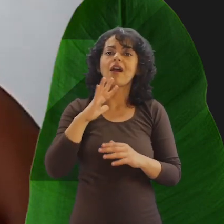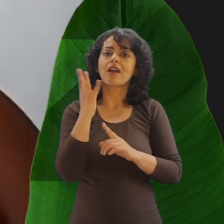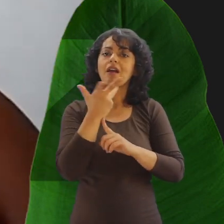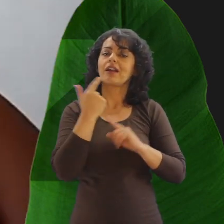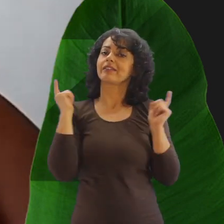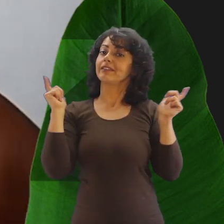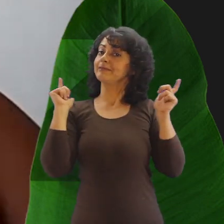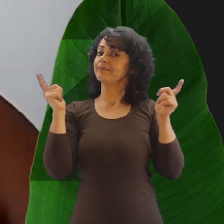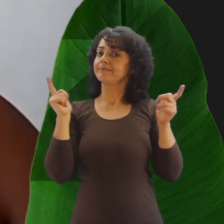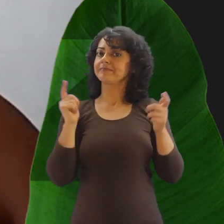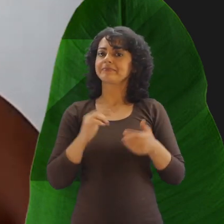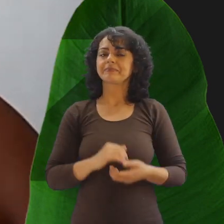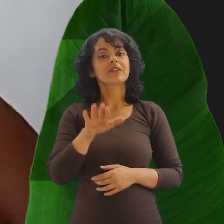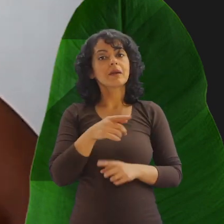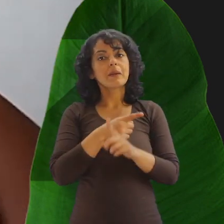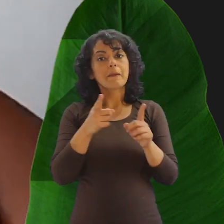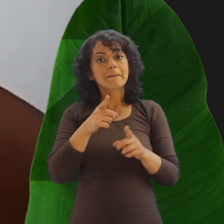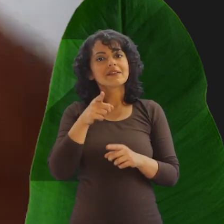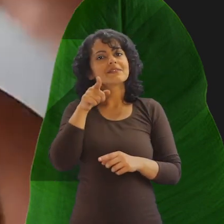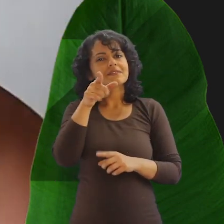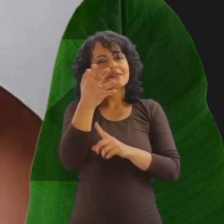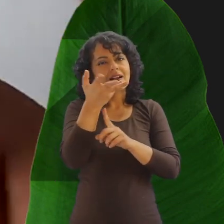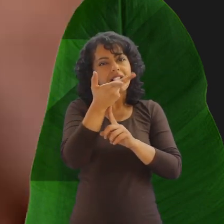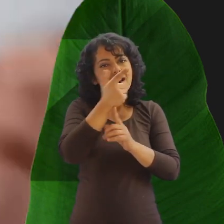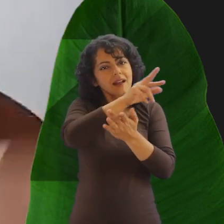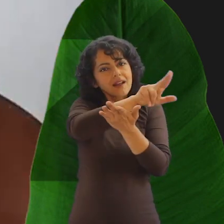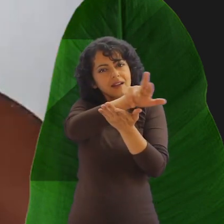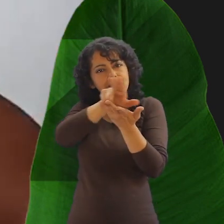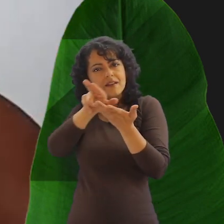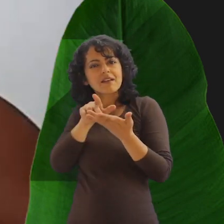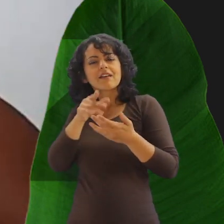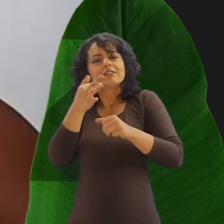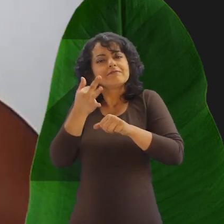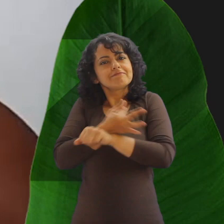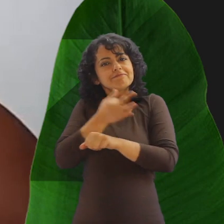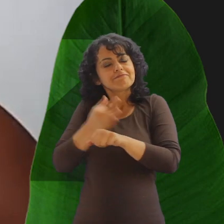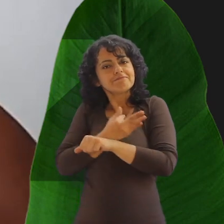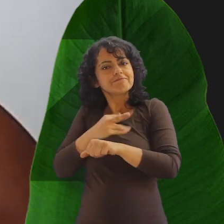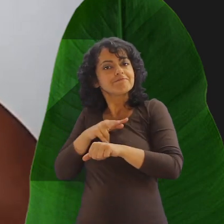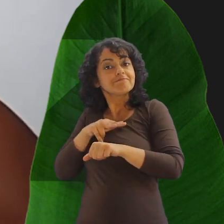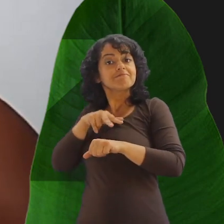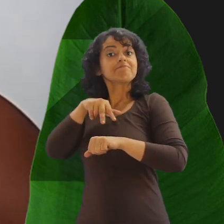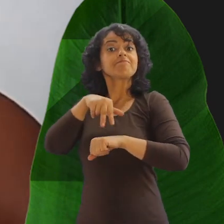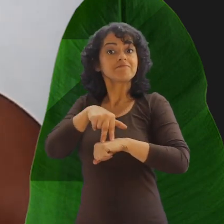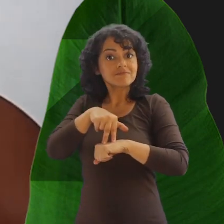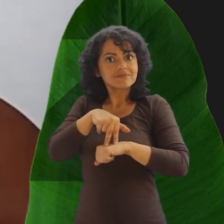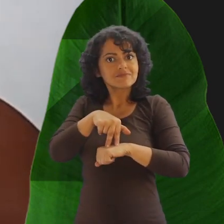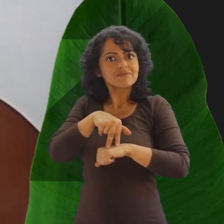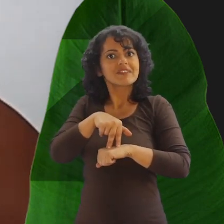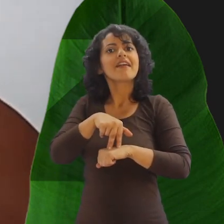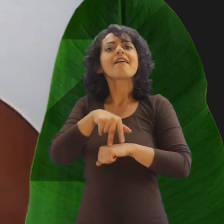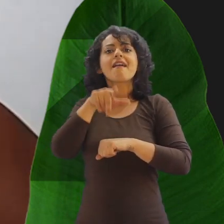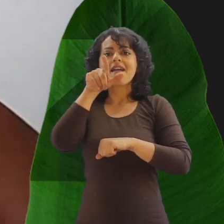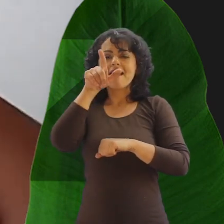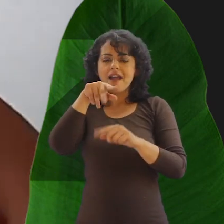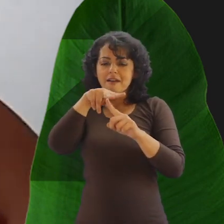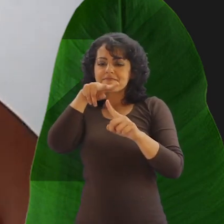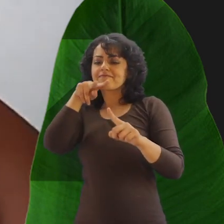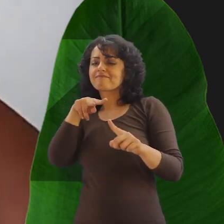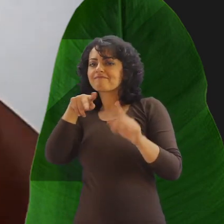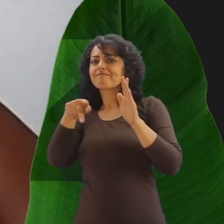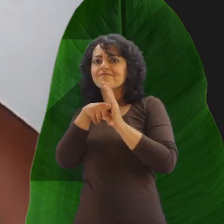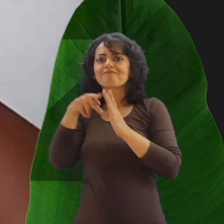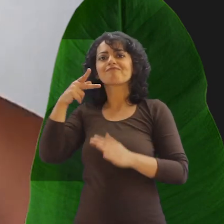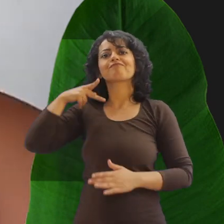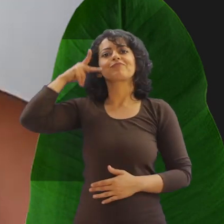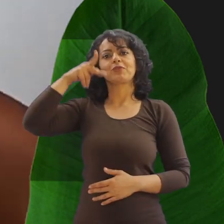existência dessas artes, essa resistência é uma dimensão política. Eu, enquanto uma